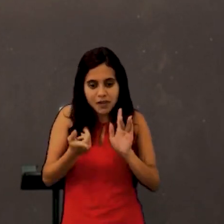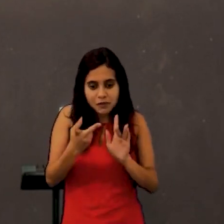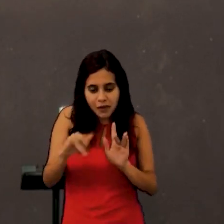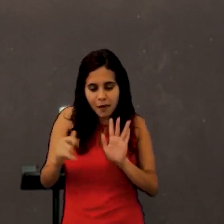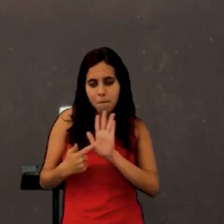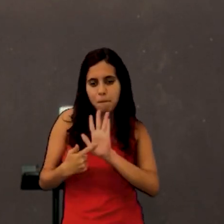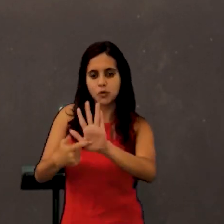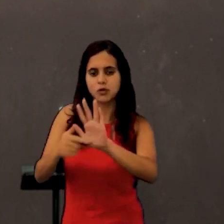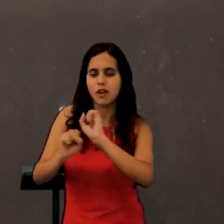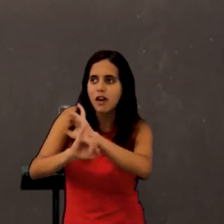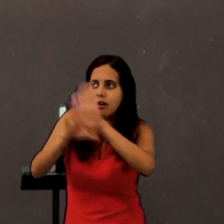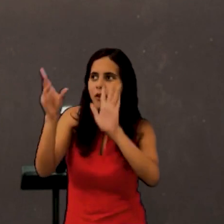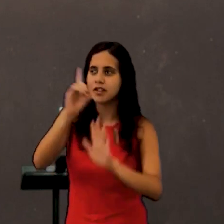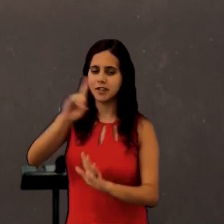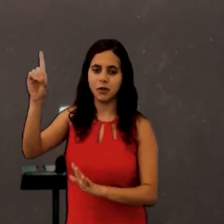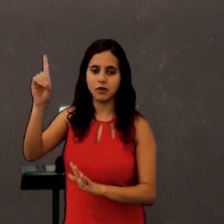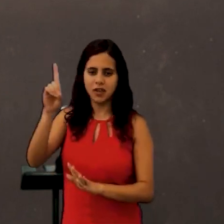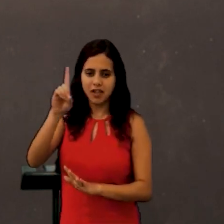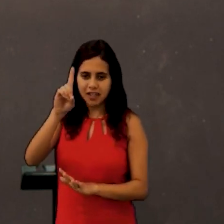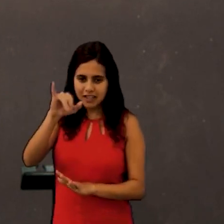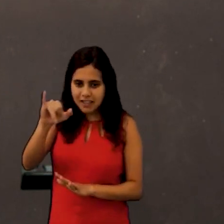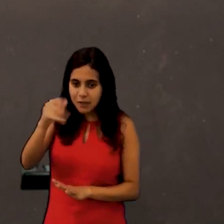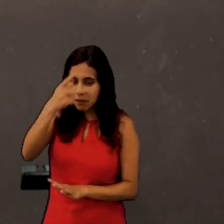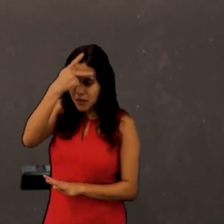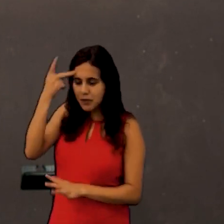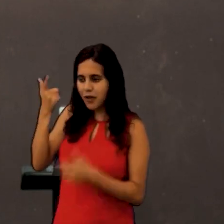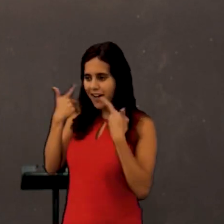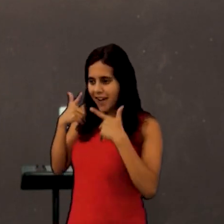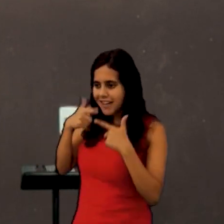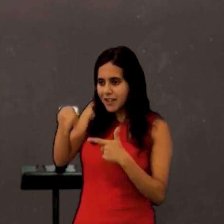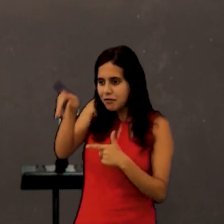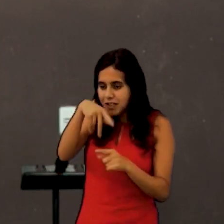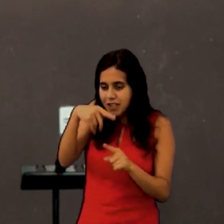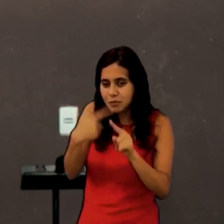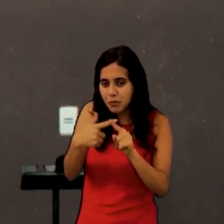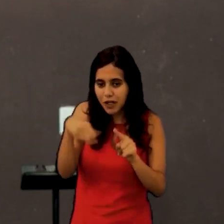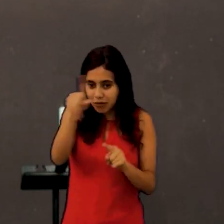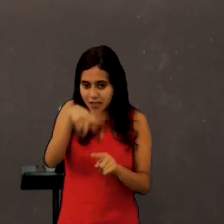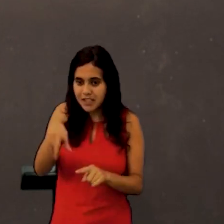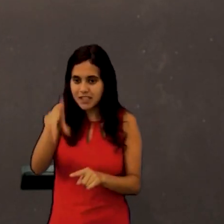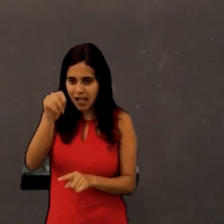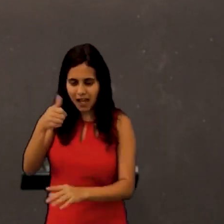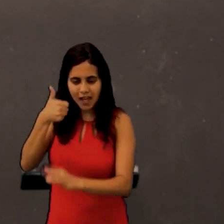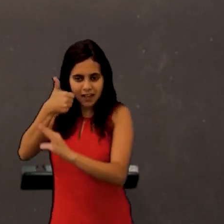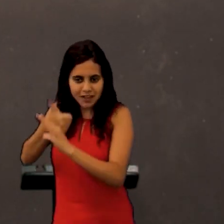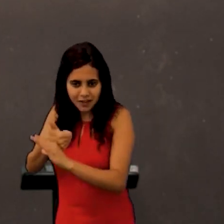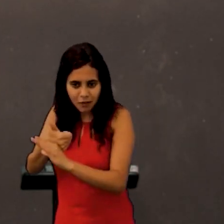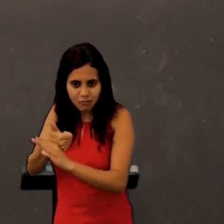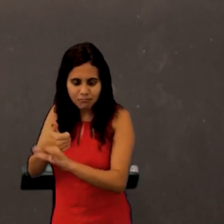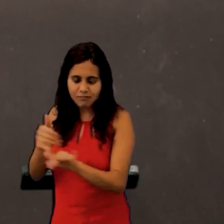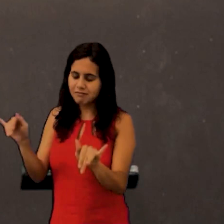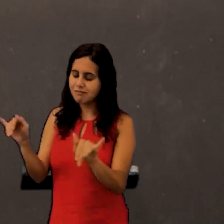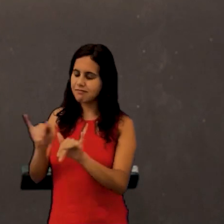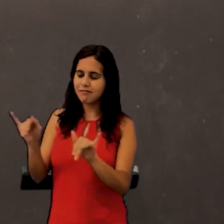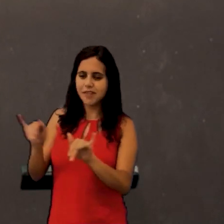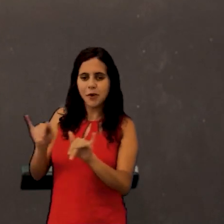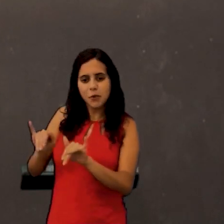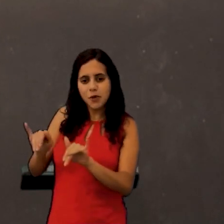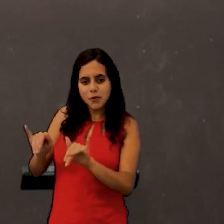insultados por causa do nome de Cristo, vocês são bem-aventurados, porque o Espírito da glória, que é o Espírito de Deus, repousa sobre